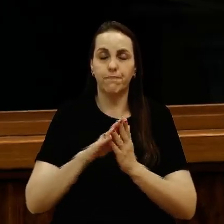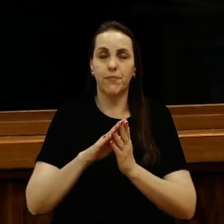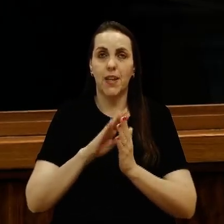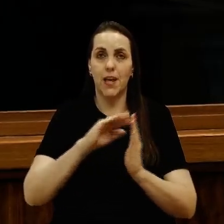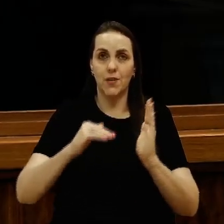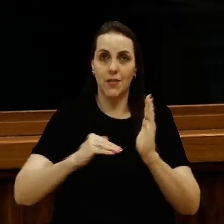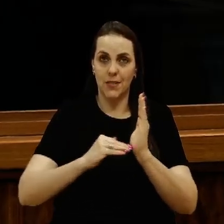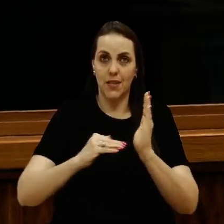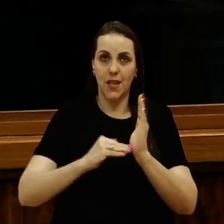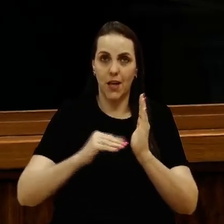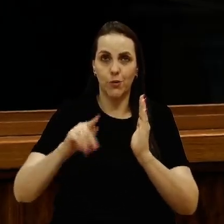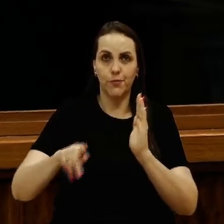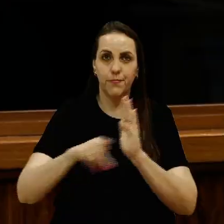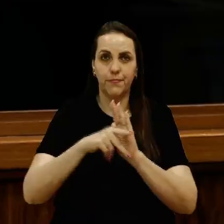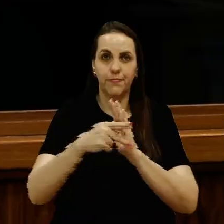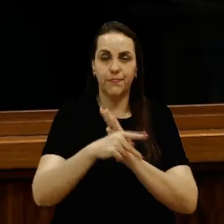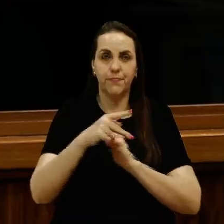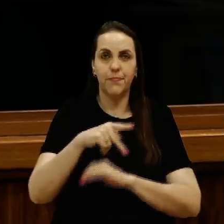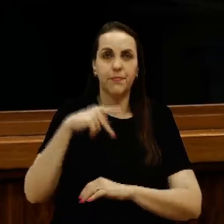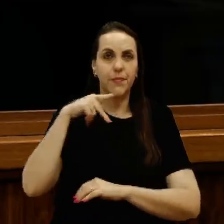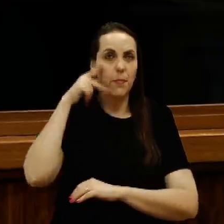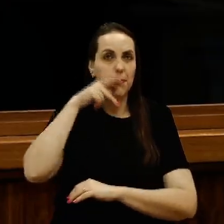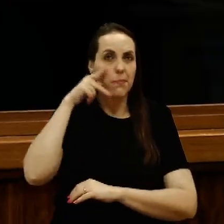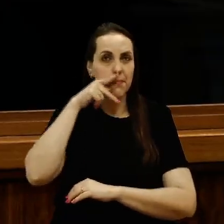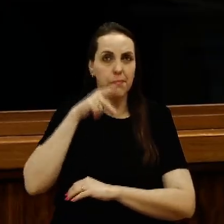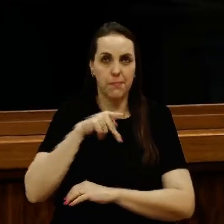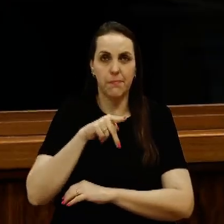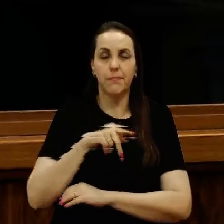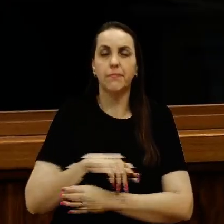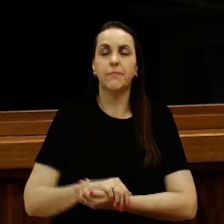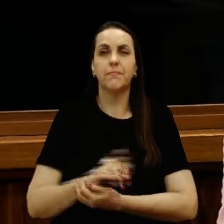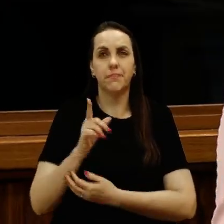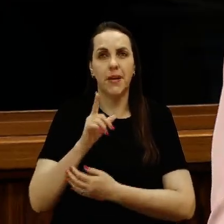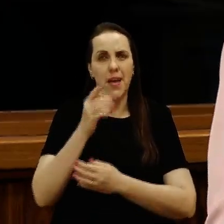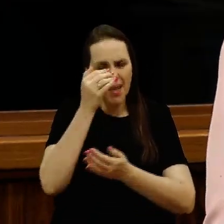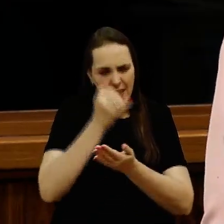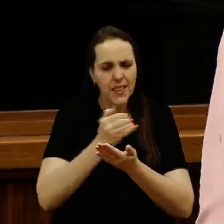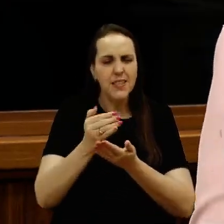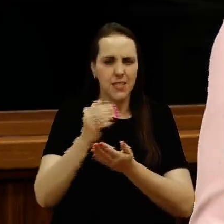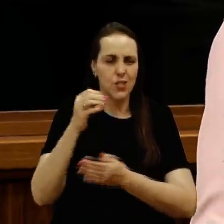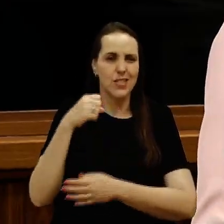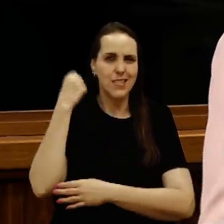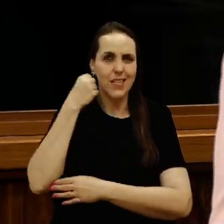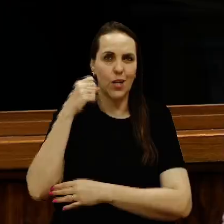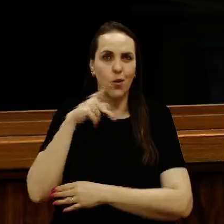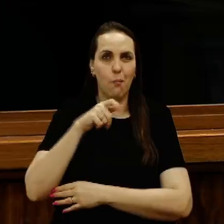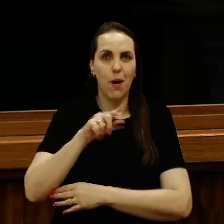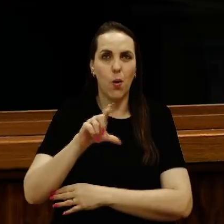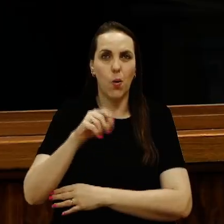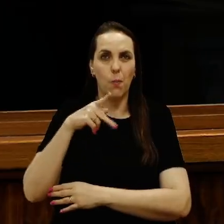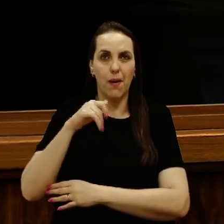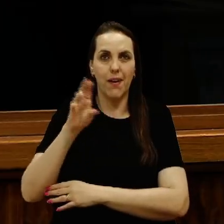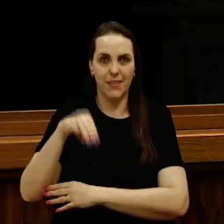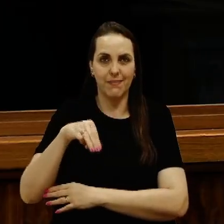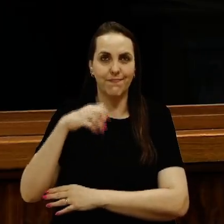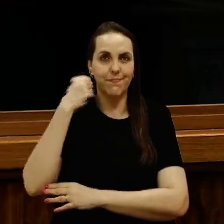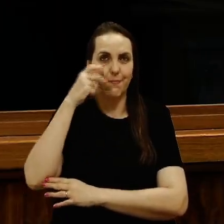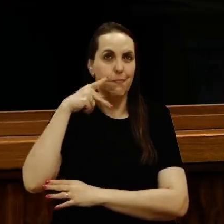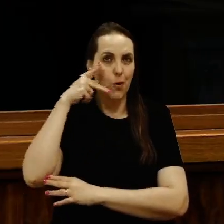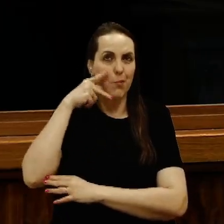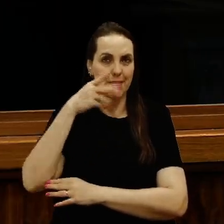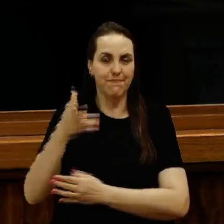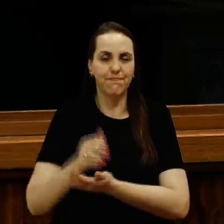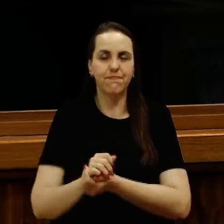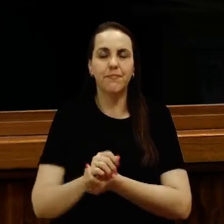senador Paulo Paim, mas por toda uma iniciativa da Frente Parlamentar, aqui da Casa,